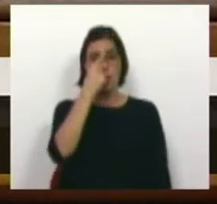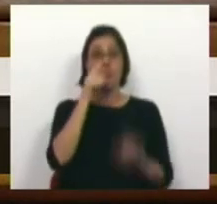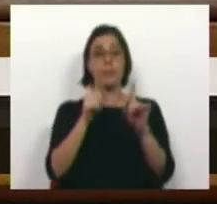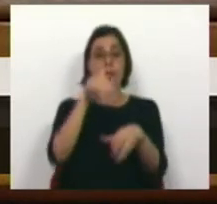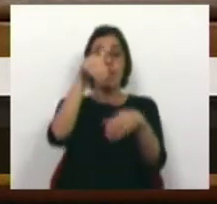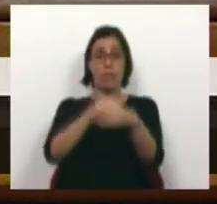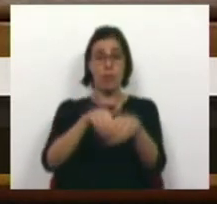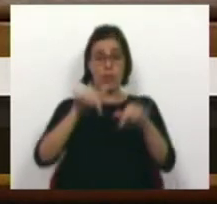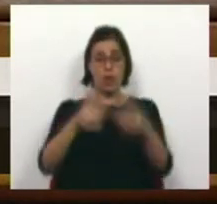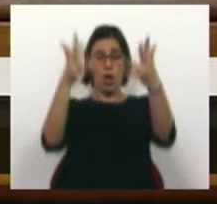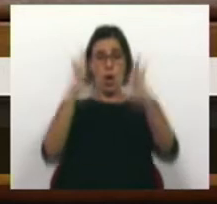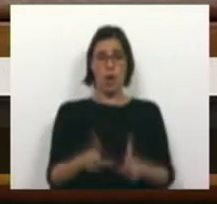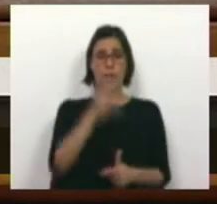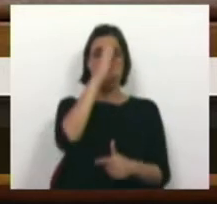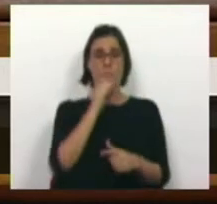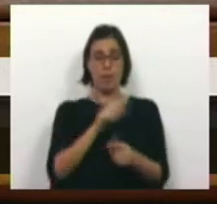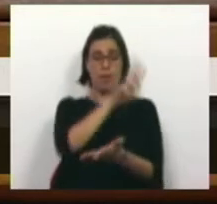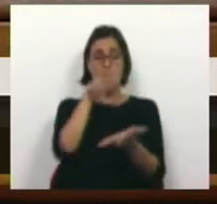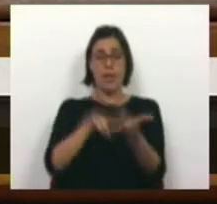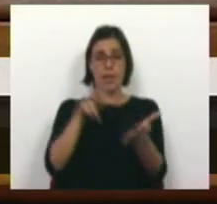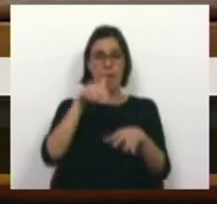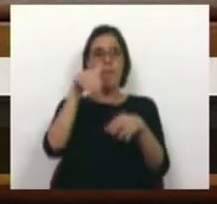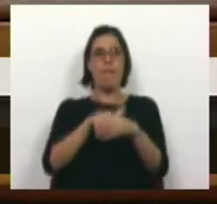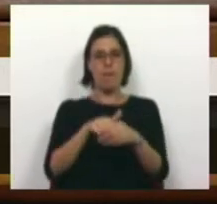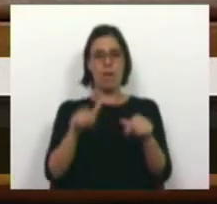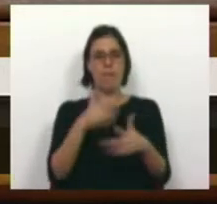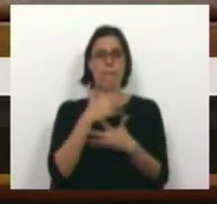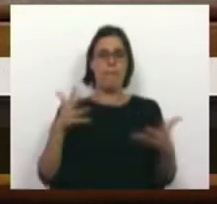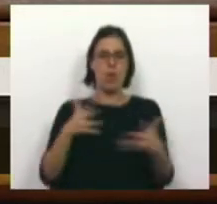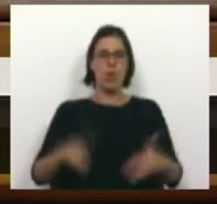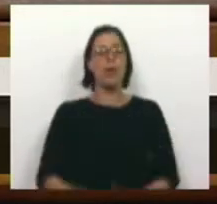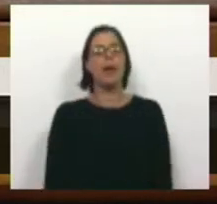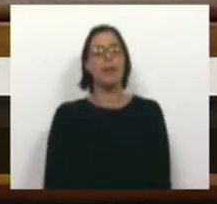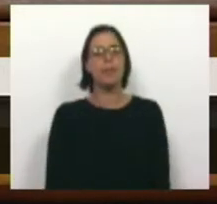será votada neste Orçamento de Estado e aprovada com os votos desta maioria.